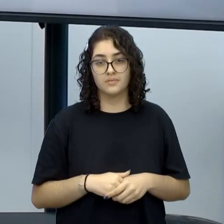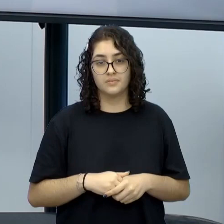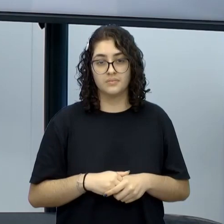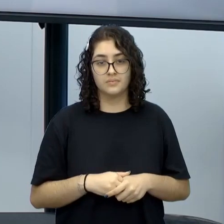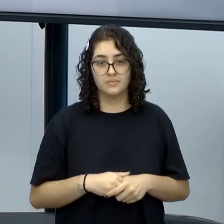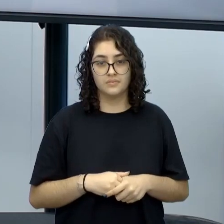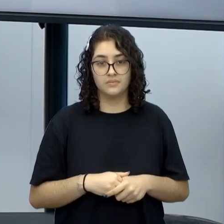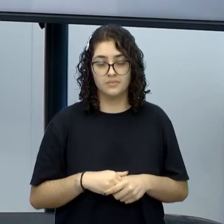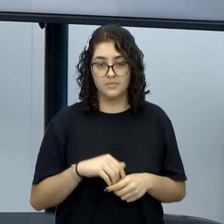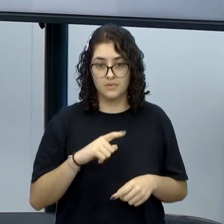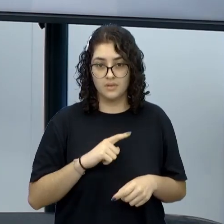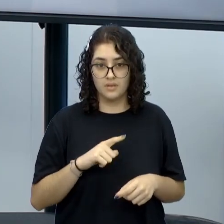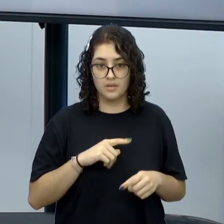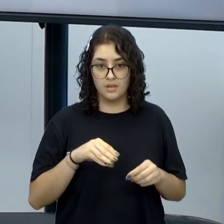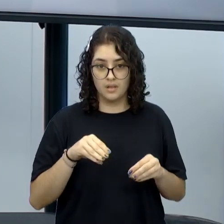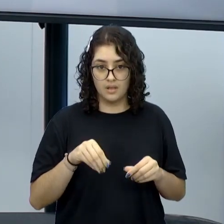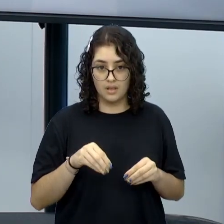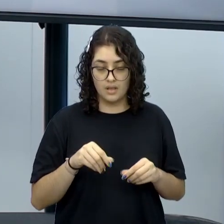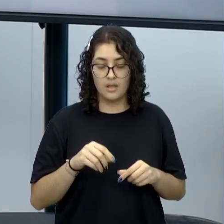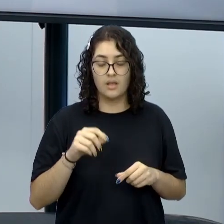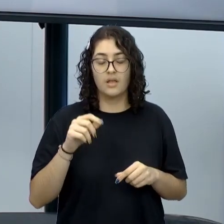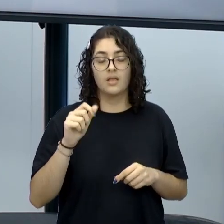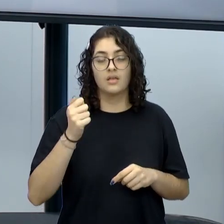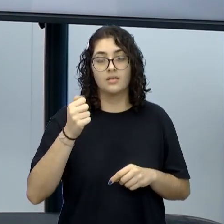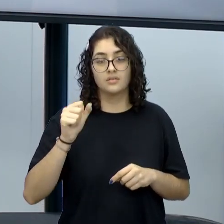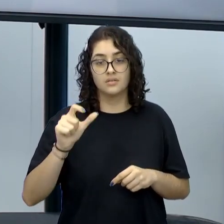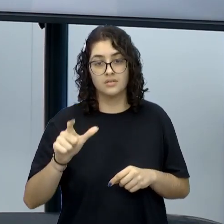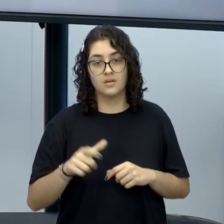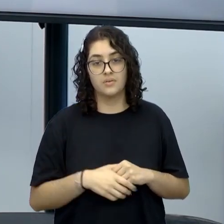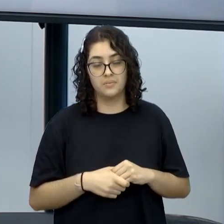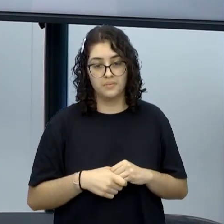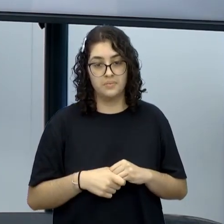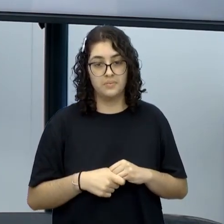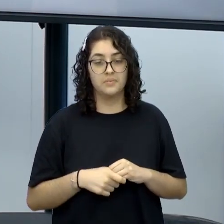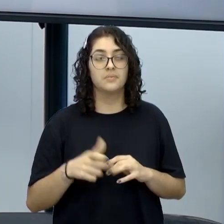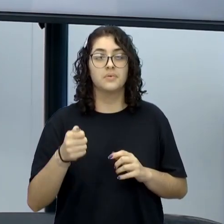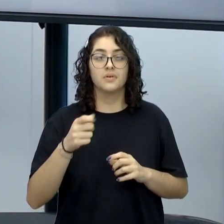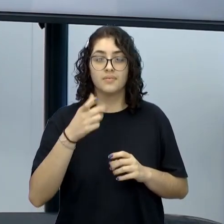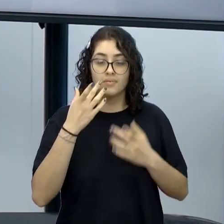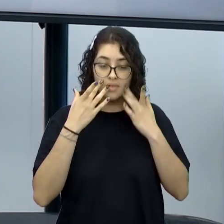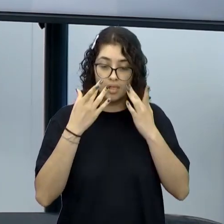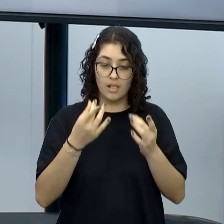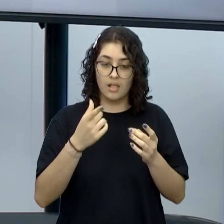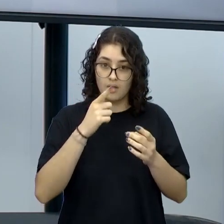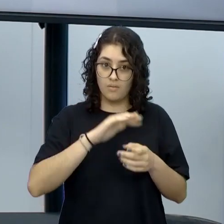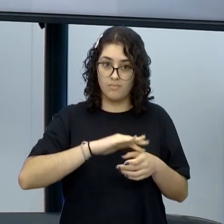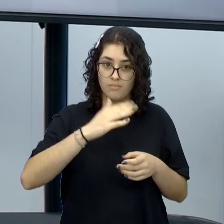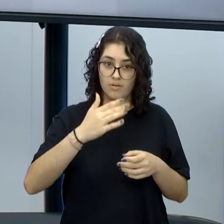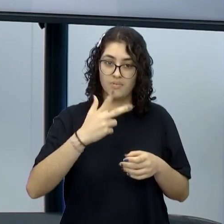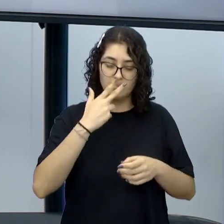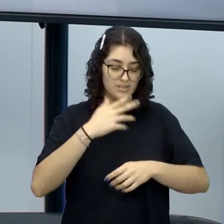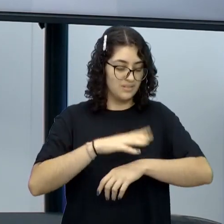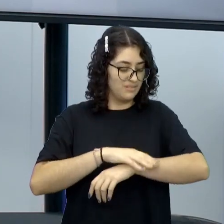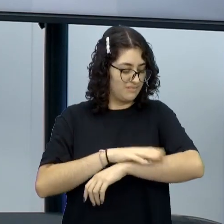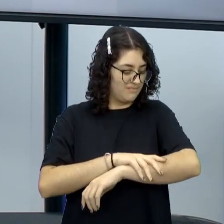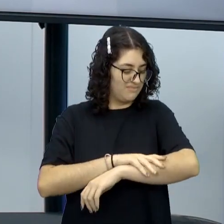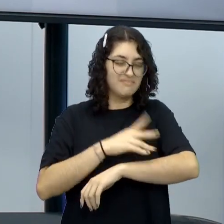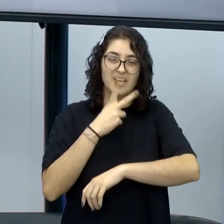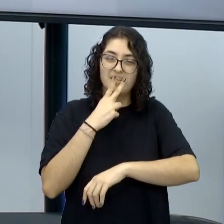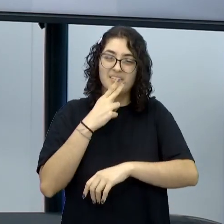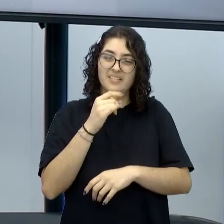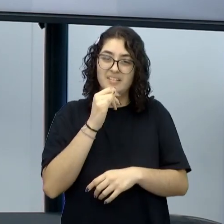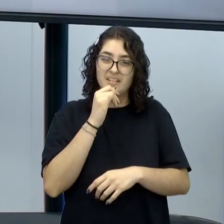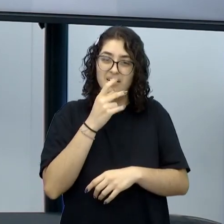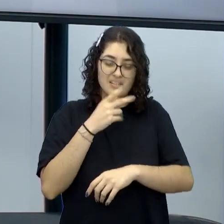Ela tem areia e sal. Ela é uma lixa. É só você ver, quando você sai do mar, além de você estar grudento, você bota a mão aqui,